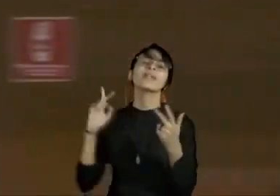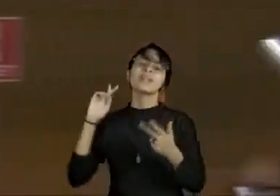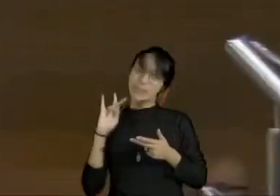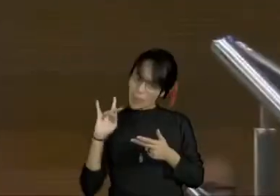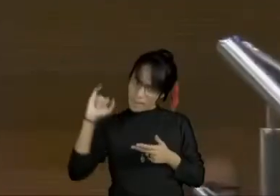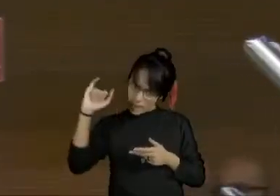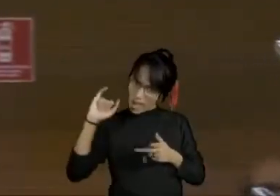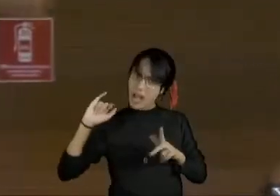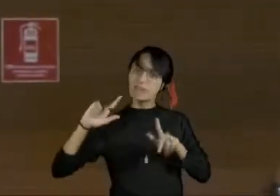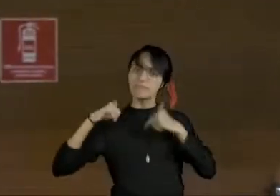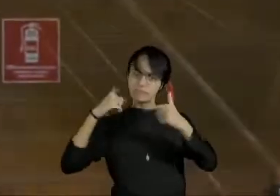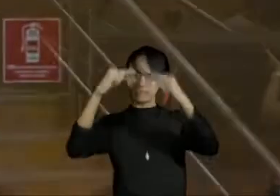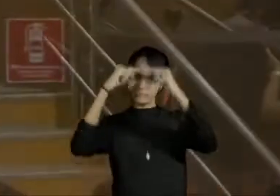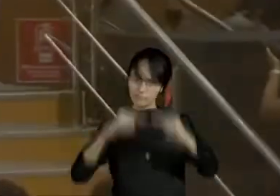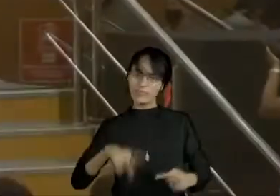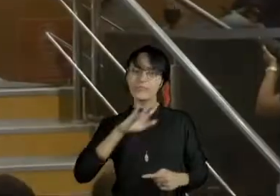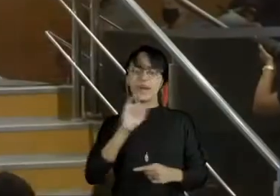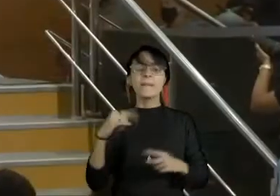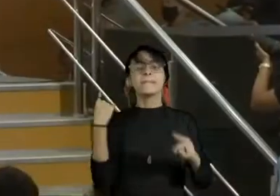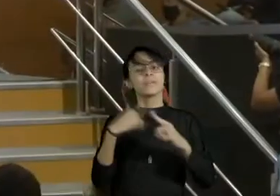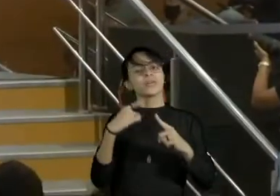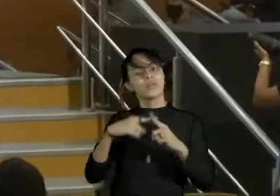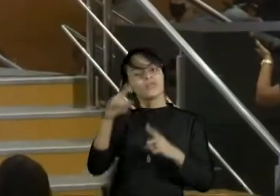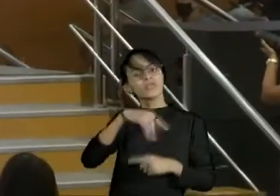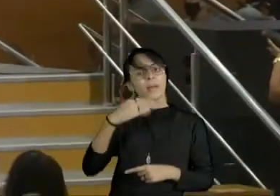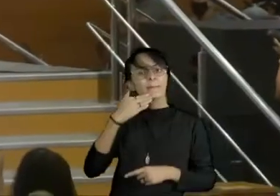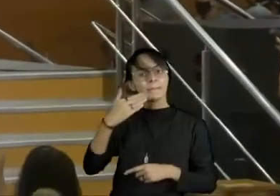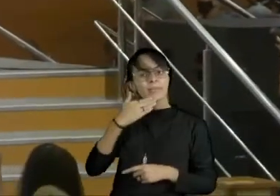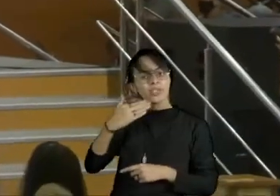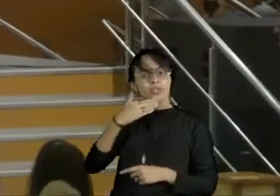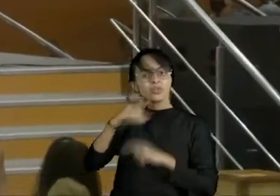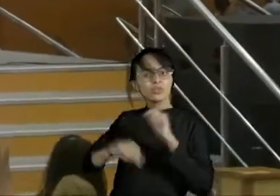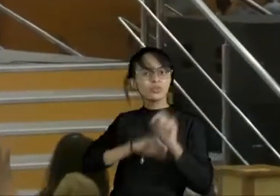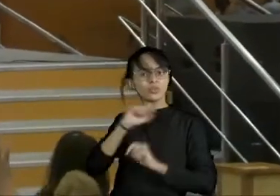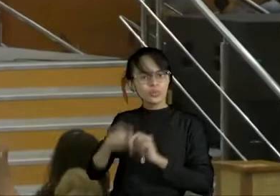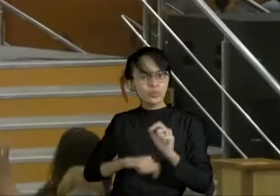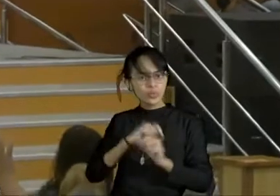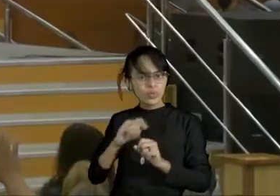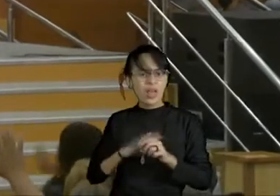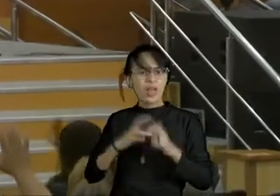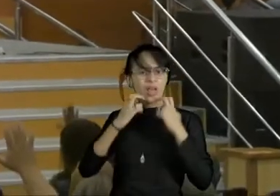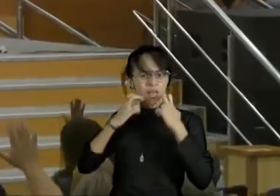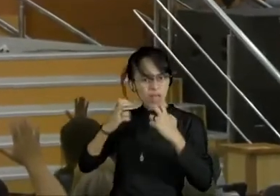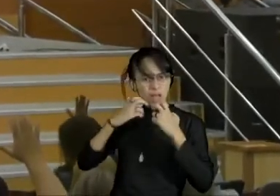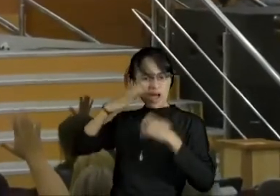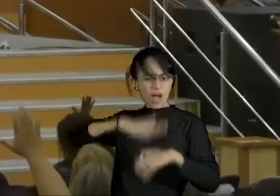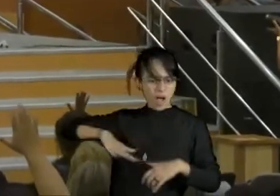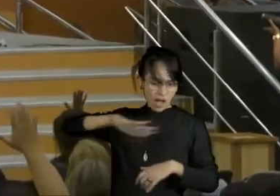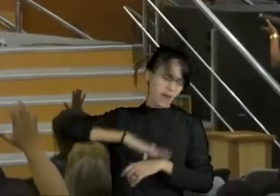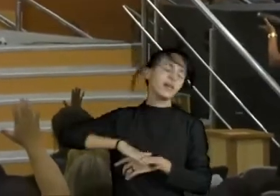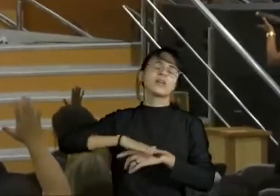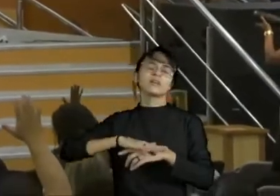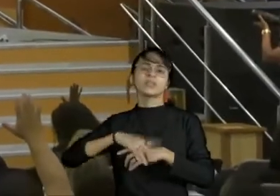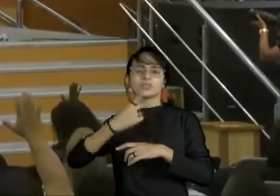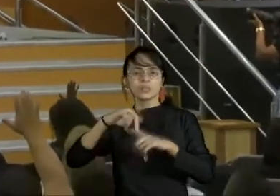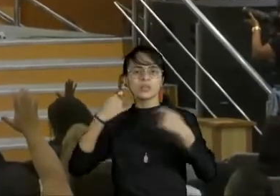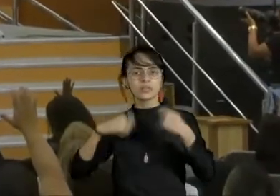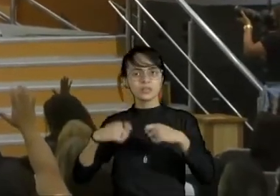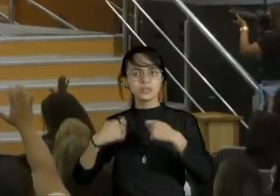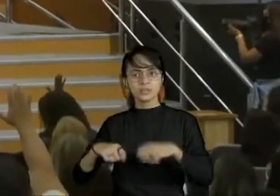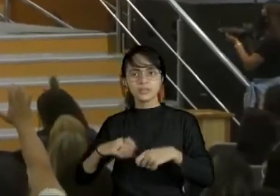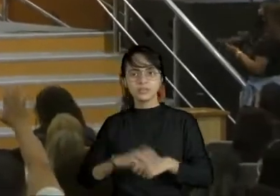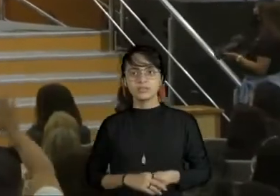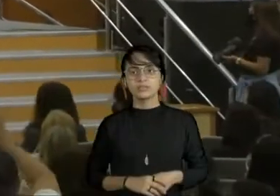será feito. O quê? O que você está pedindo? O alvo da sua súplica? A área de atendimento da sua